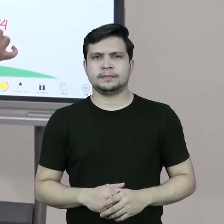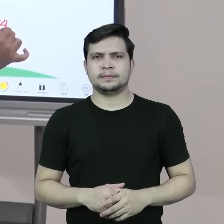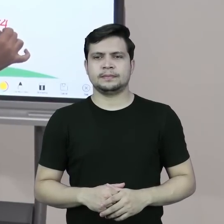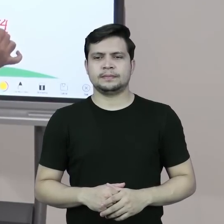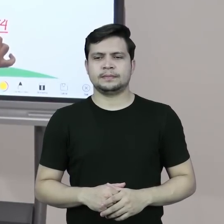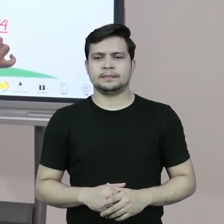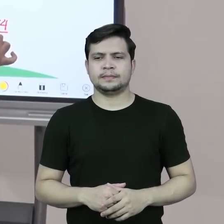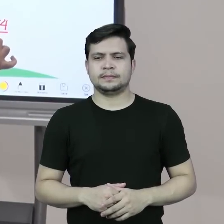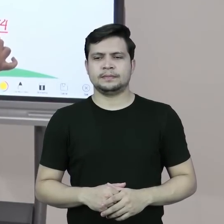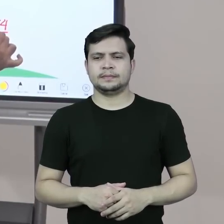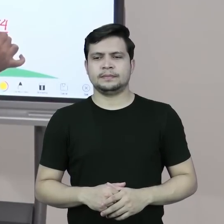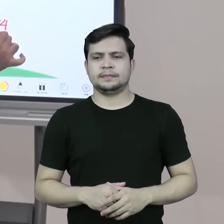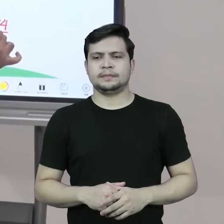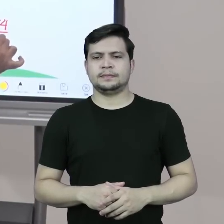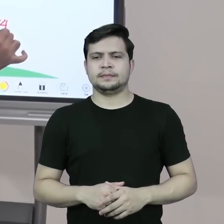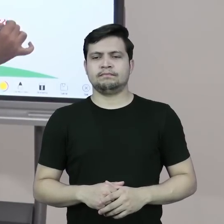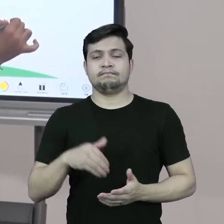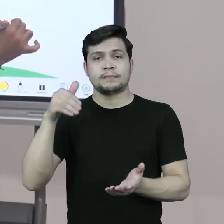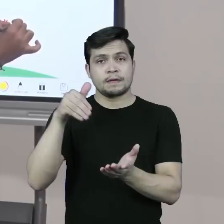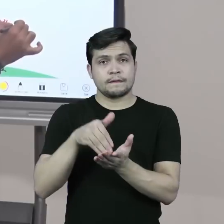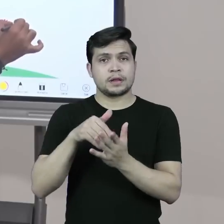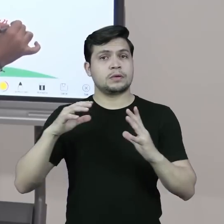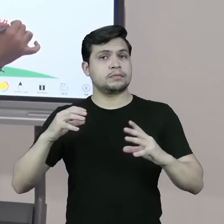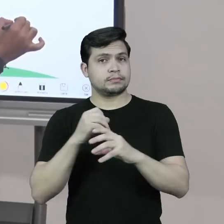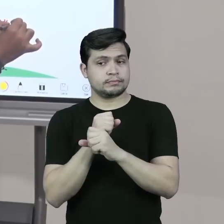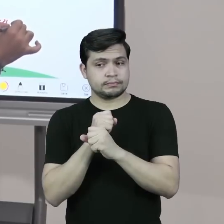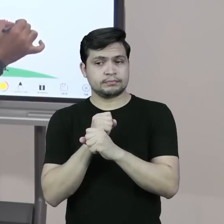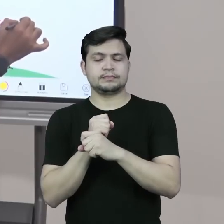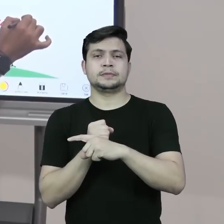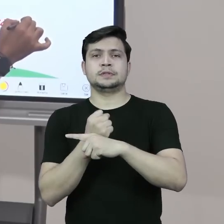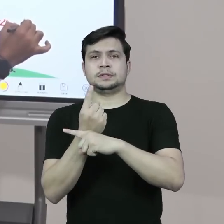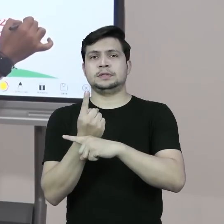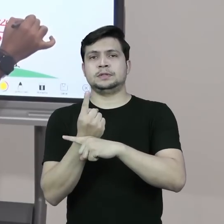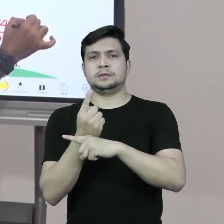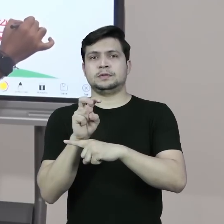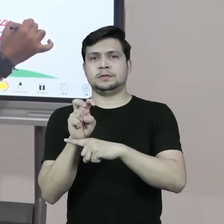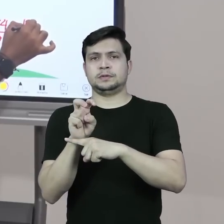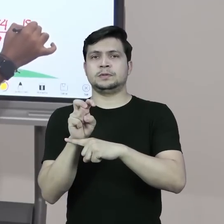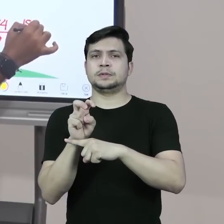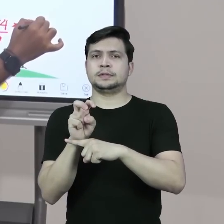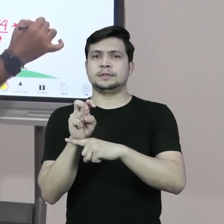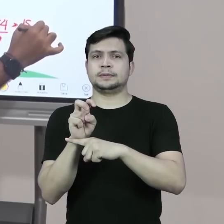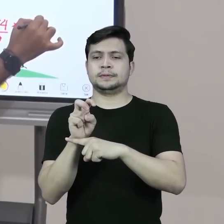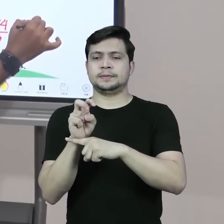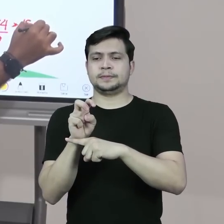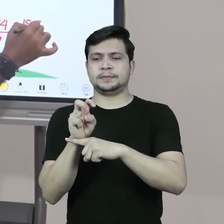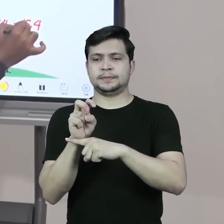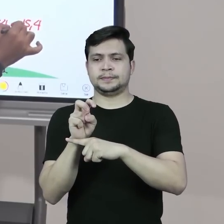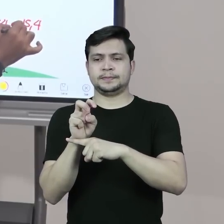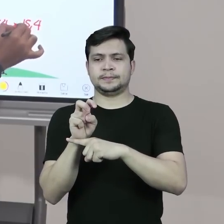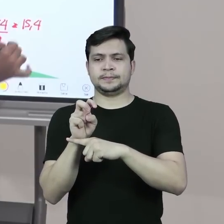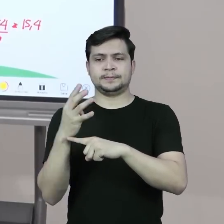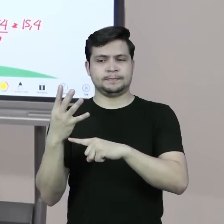Dividido pela quantidade de valores, que corresponde justamente à quantidade de pesos, à quantidade de repetições que cada um deles